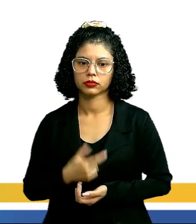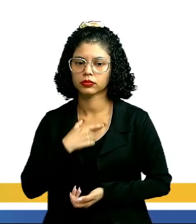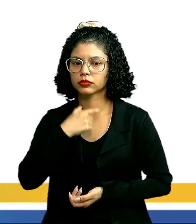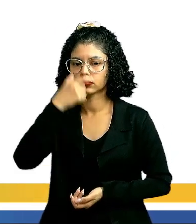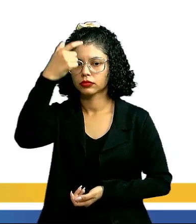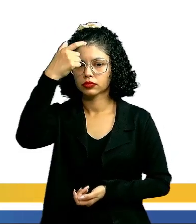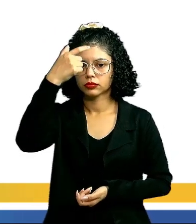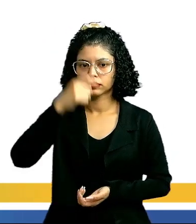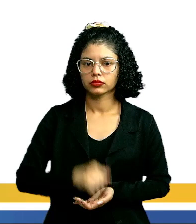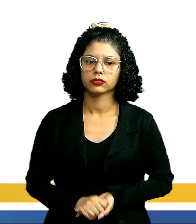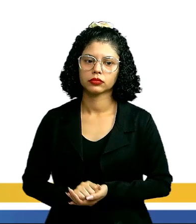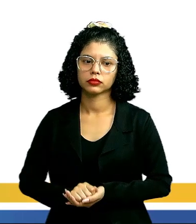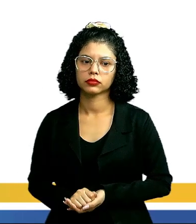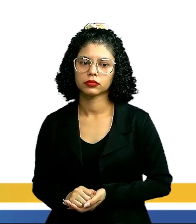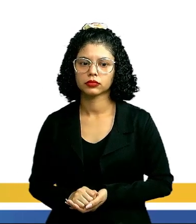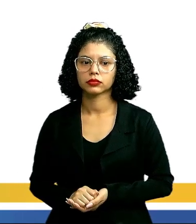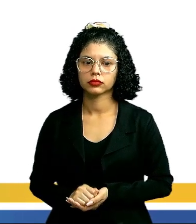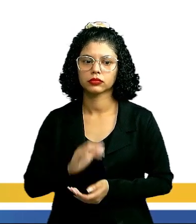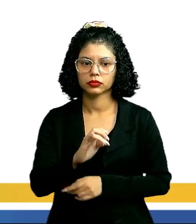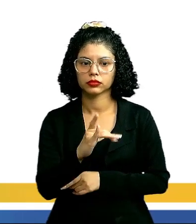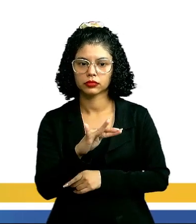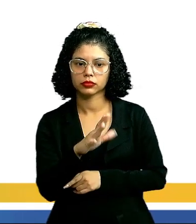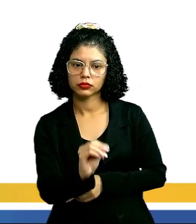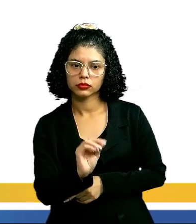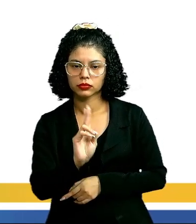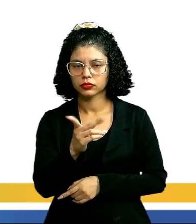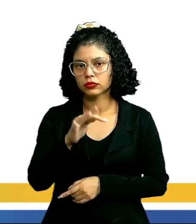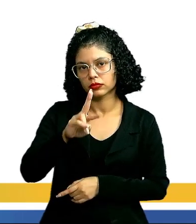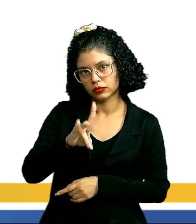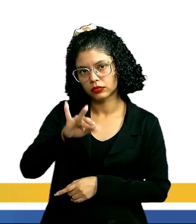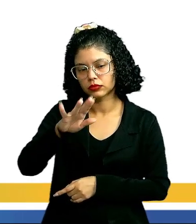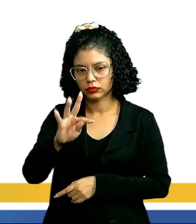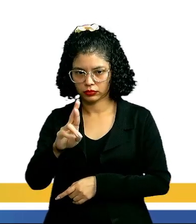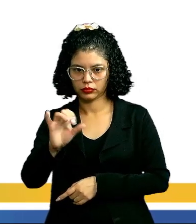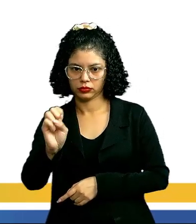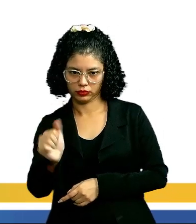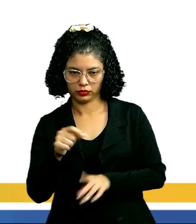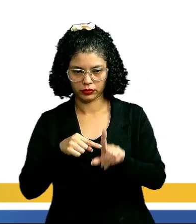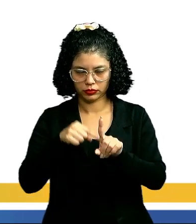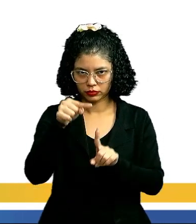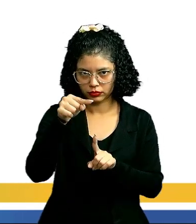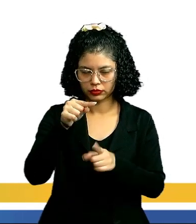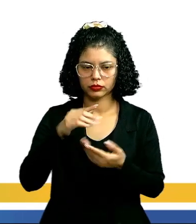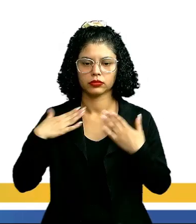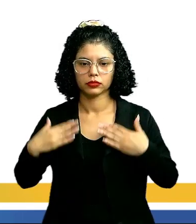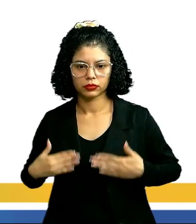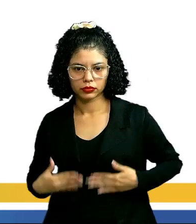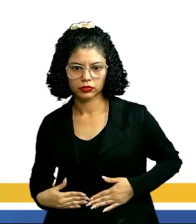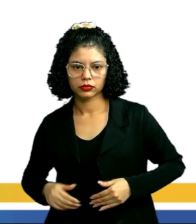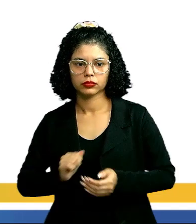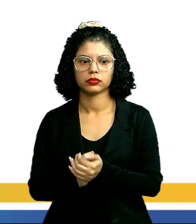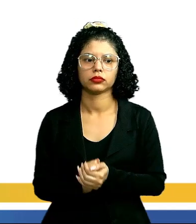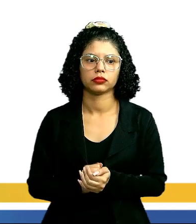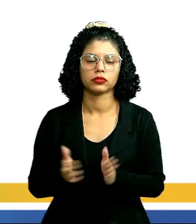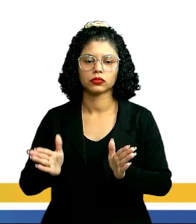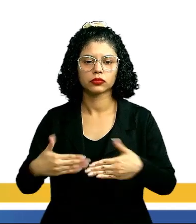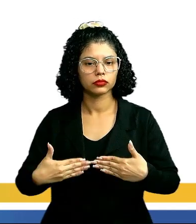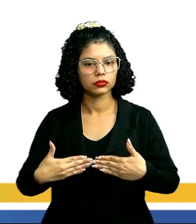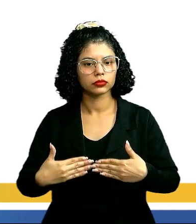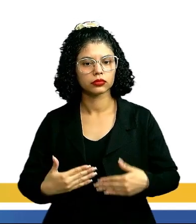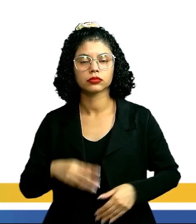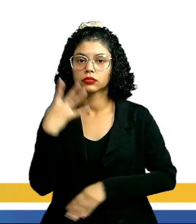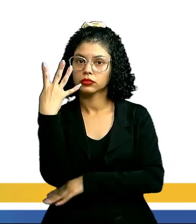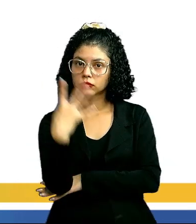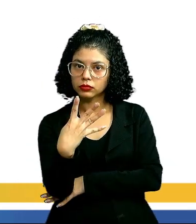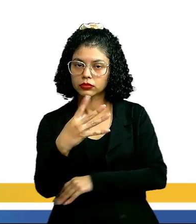pescoço. E são endotérmicos, ou homeotérmicos. Beleza. Mamíferos têm circulação fechada, coração com